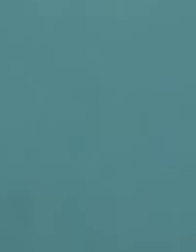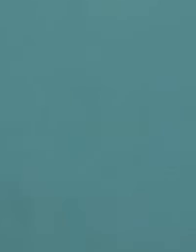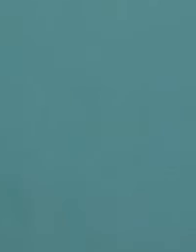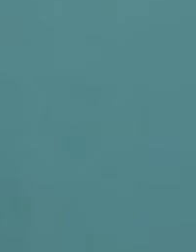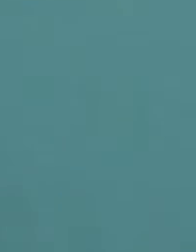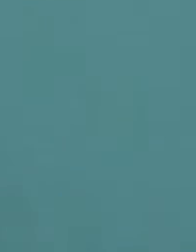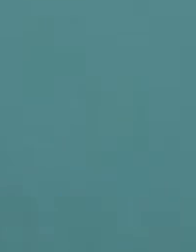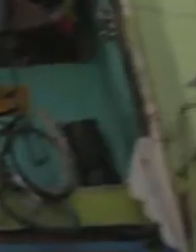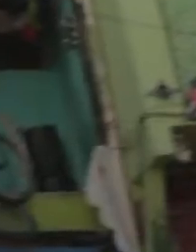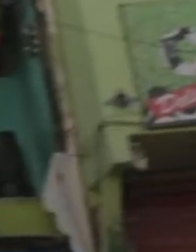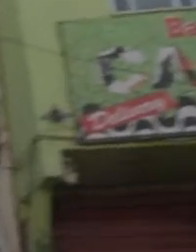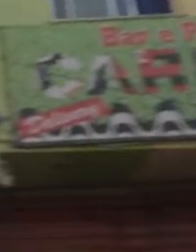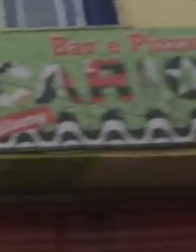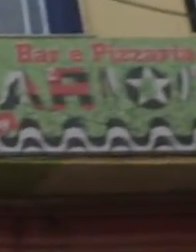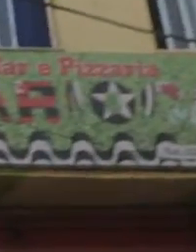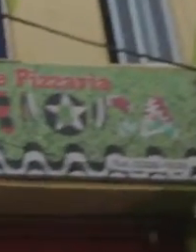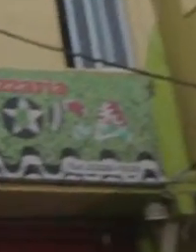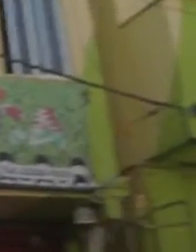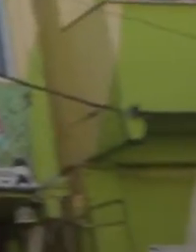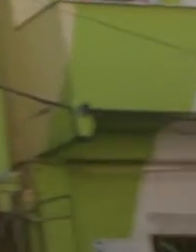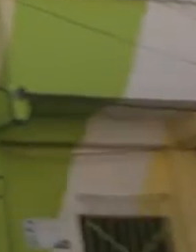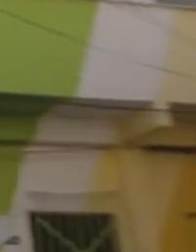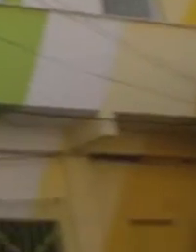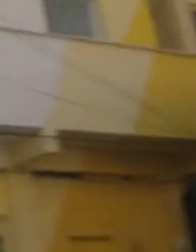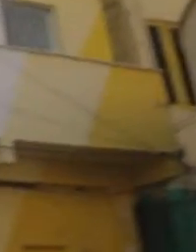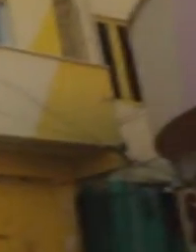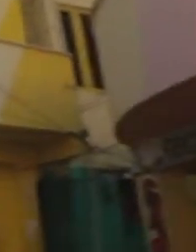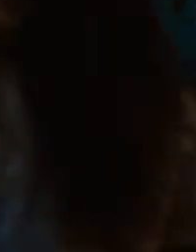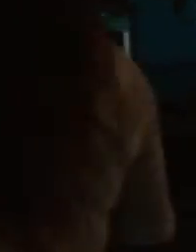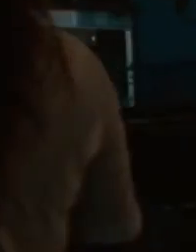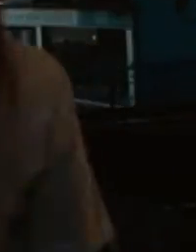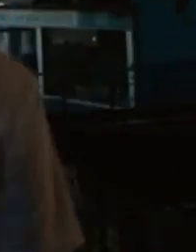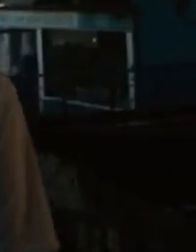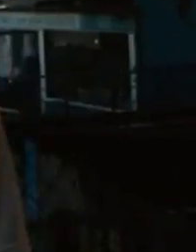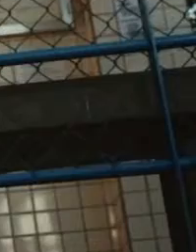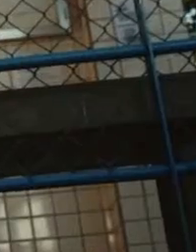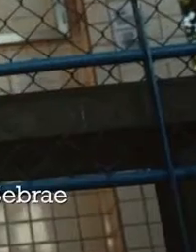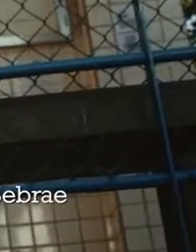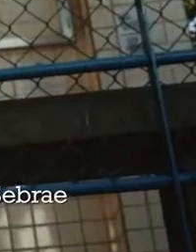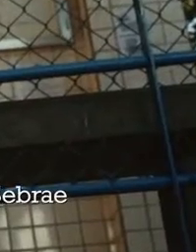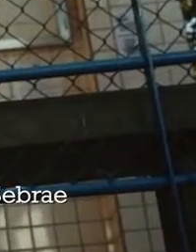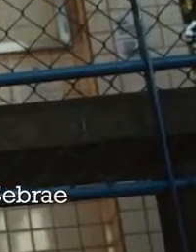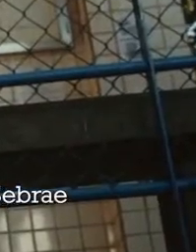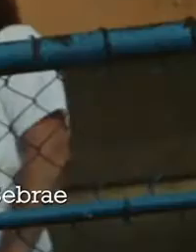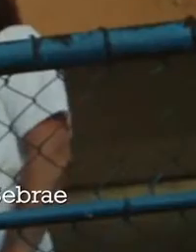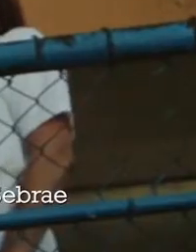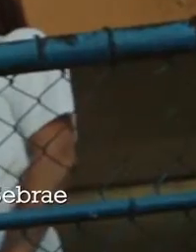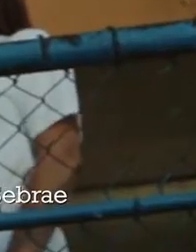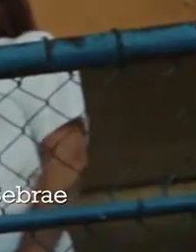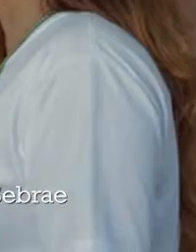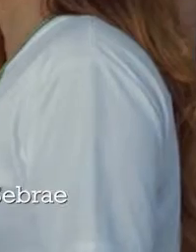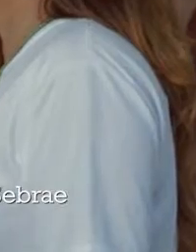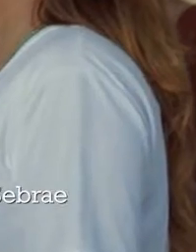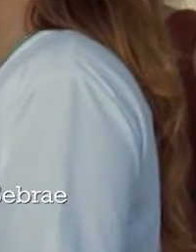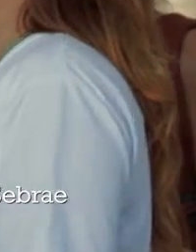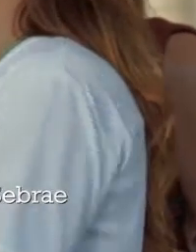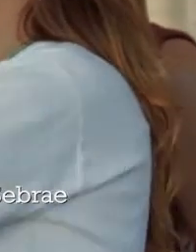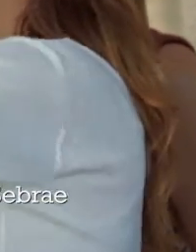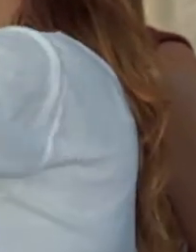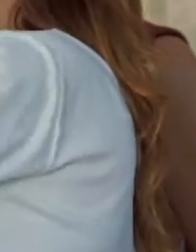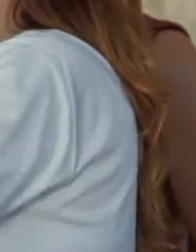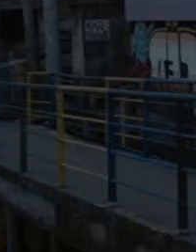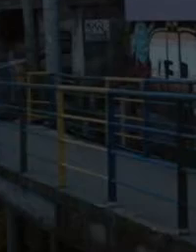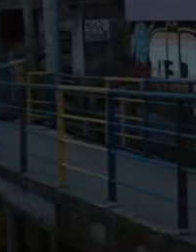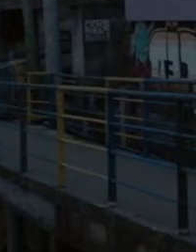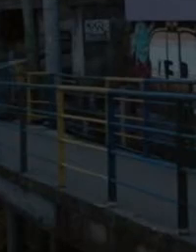Gustavo, Michele e Maria Salete escreverem suas histórias de sucesso. A iniciativa do governo federal e o apoio do